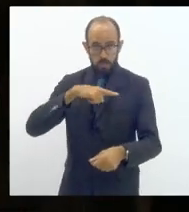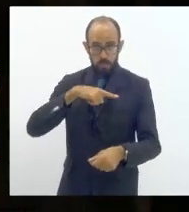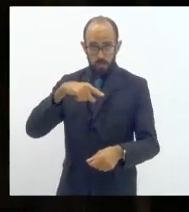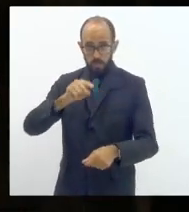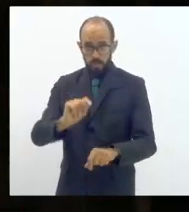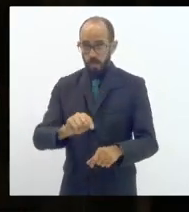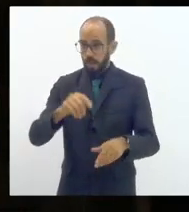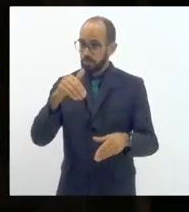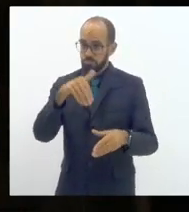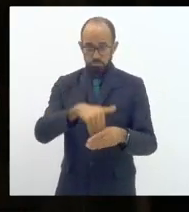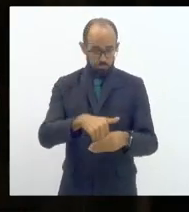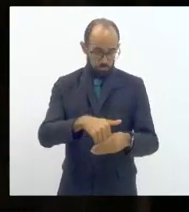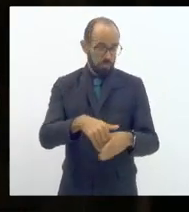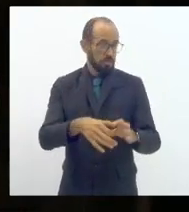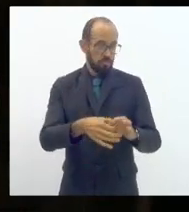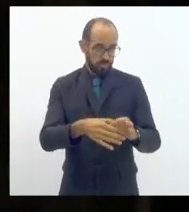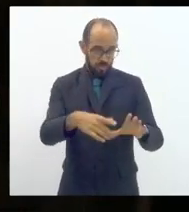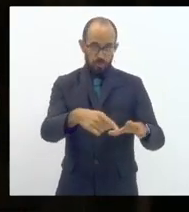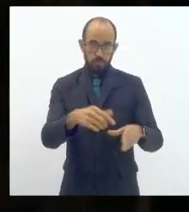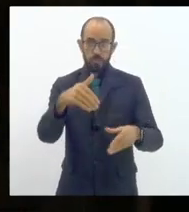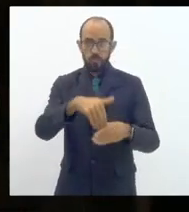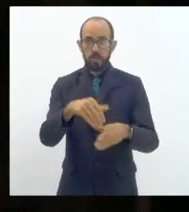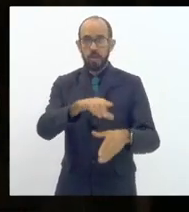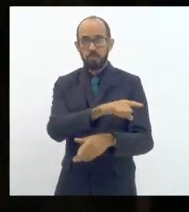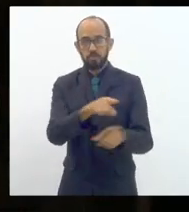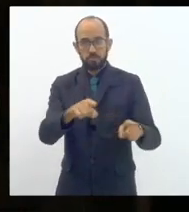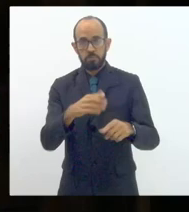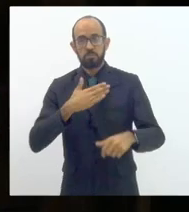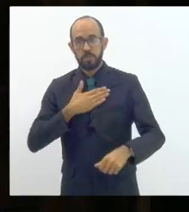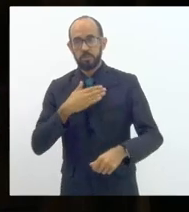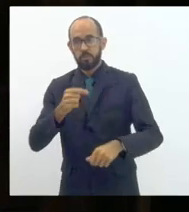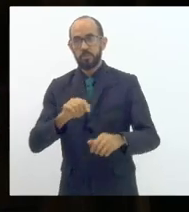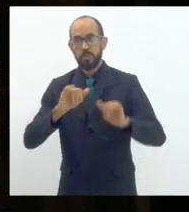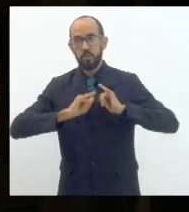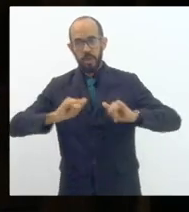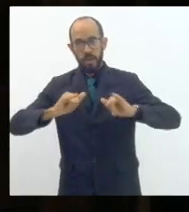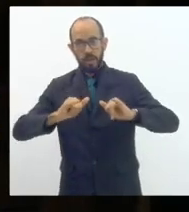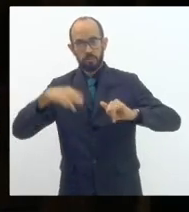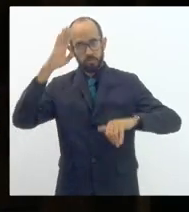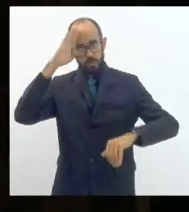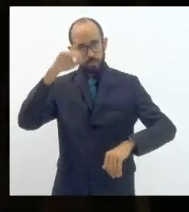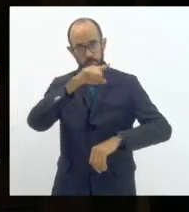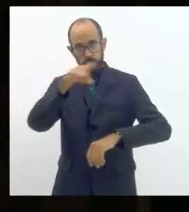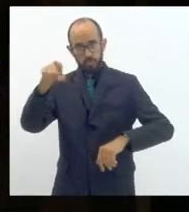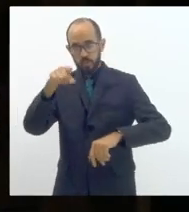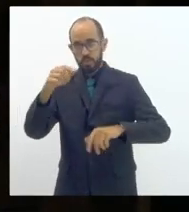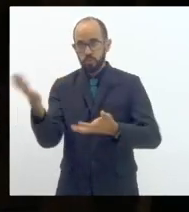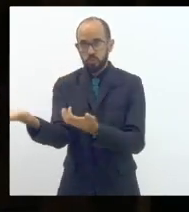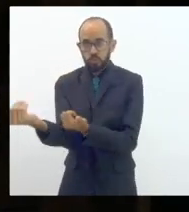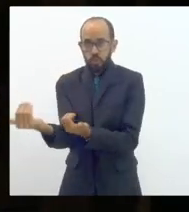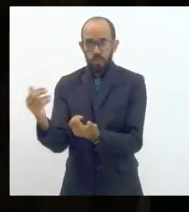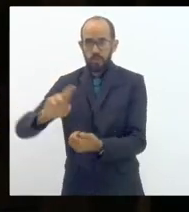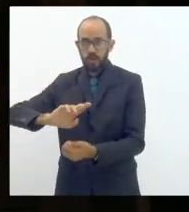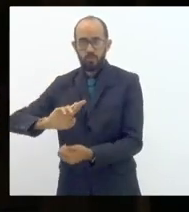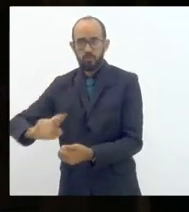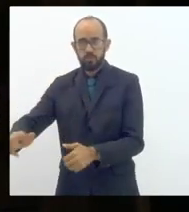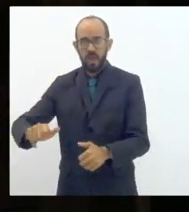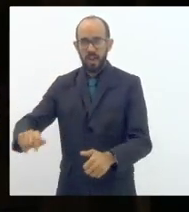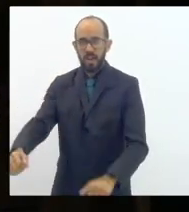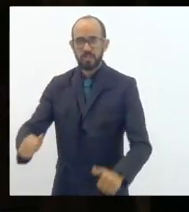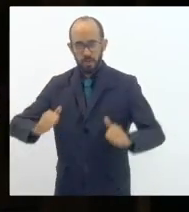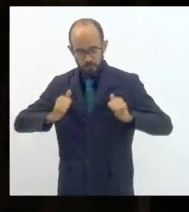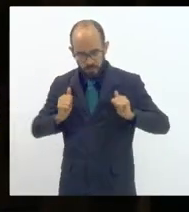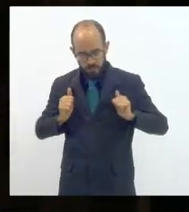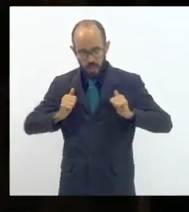diretora. Quero dizer aqui e dar um recado para todo o Estado do Rio de Janeiro e principalmente para vocês. O jovem não vai se abster da